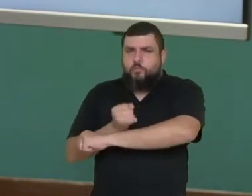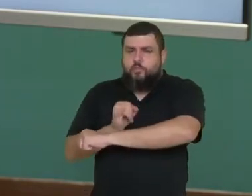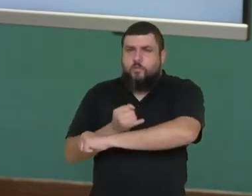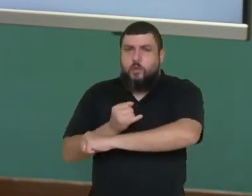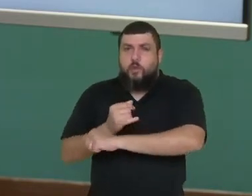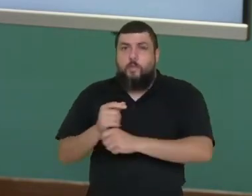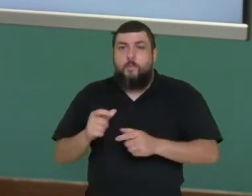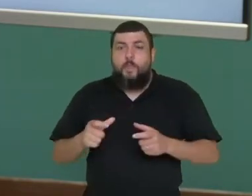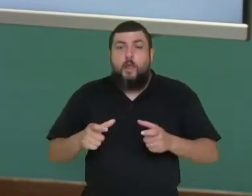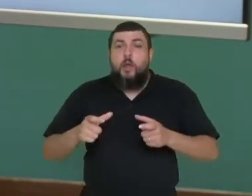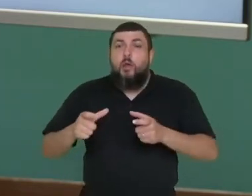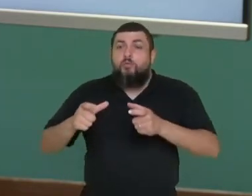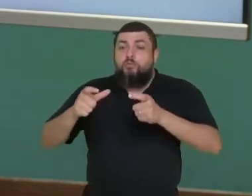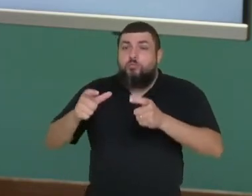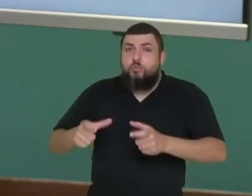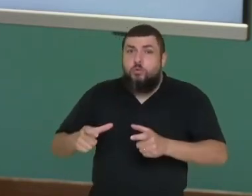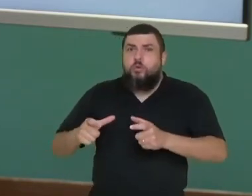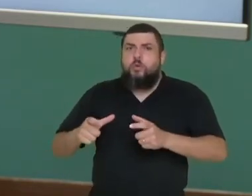islamismo também.